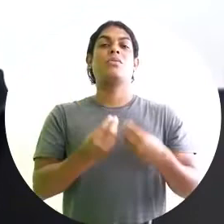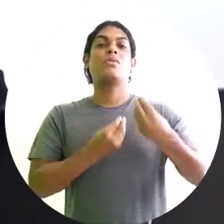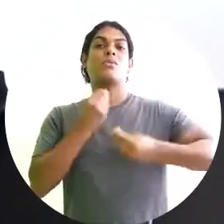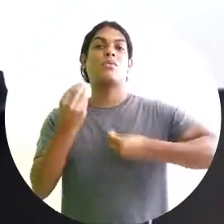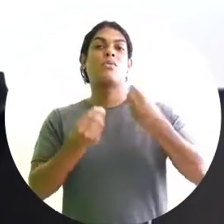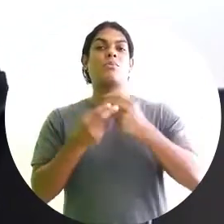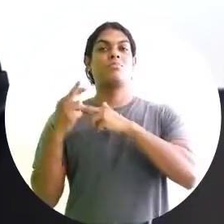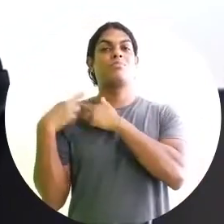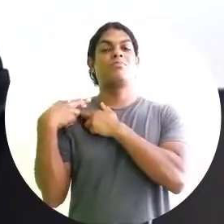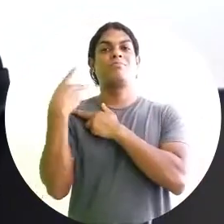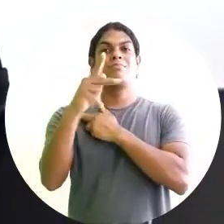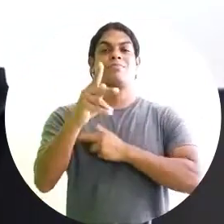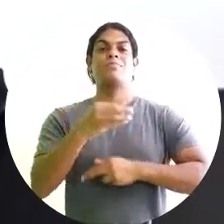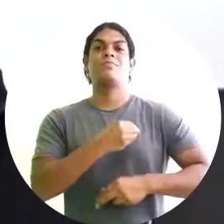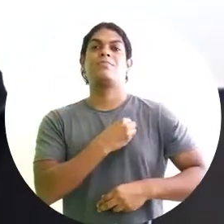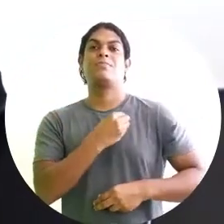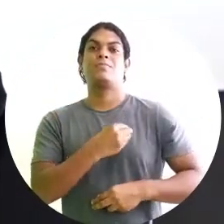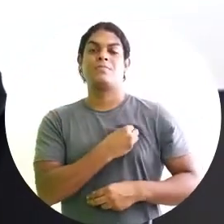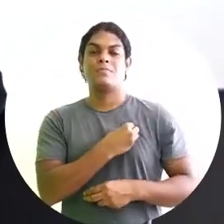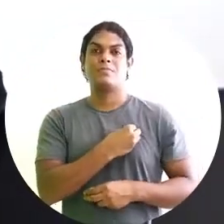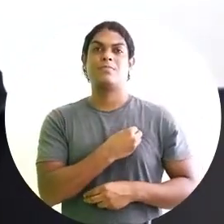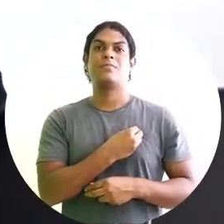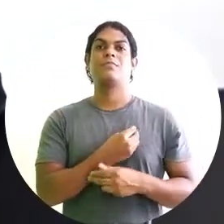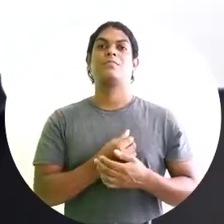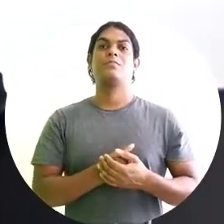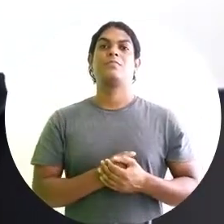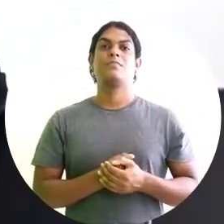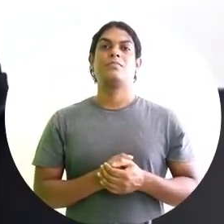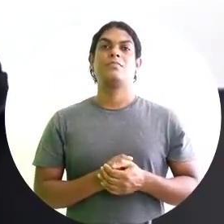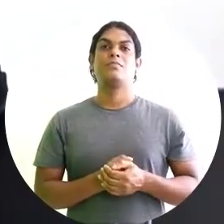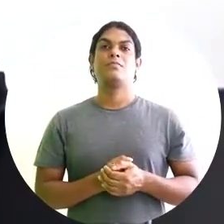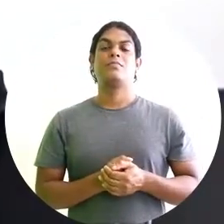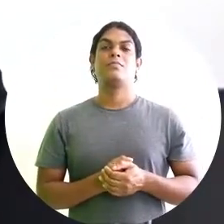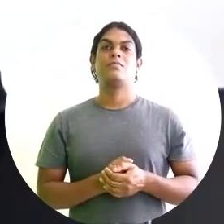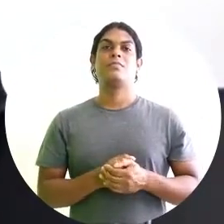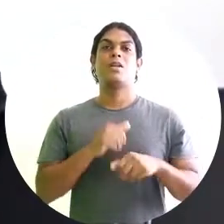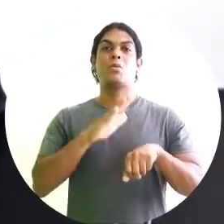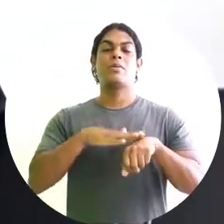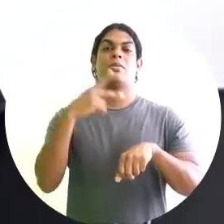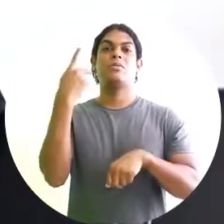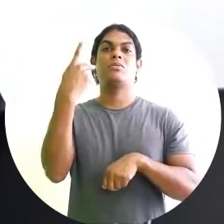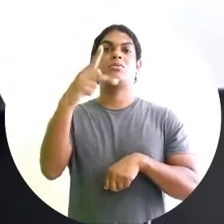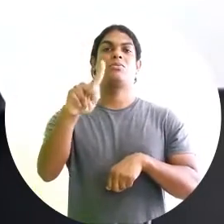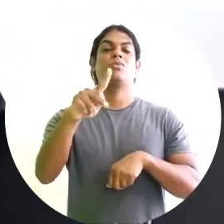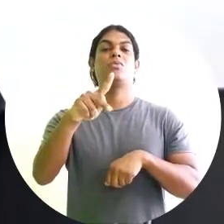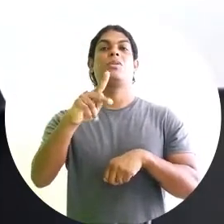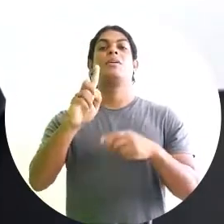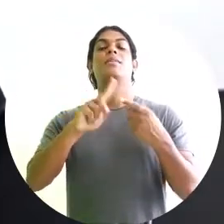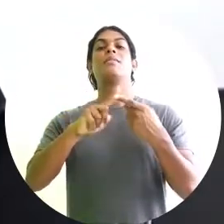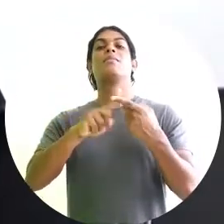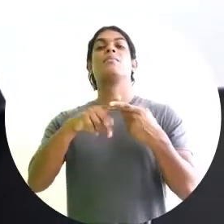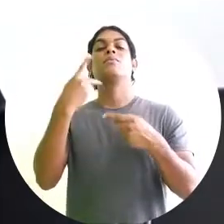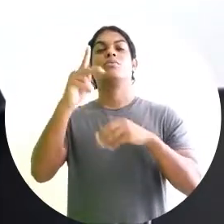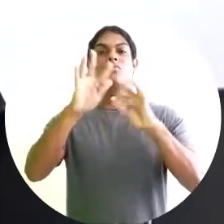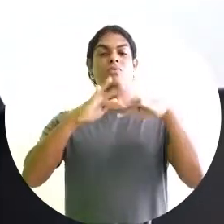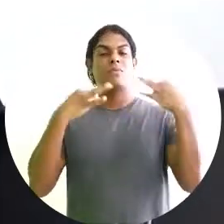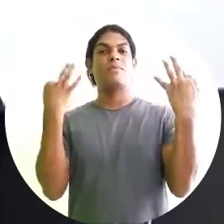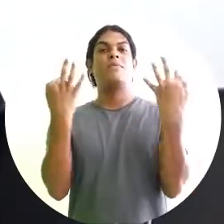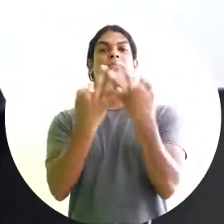vida, para conduzir em prol de uma melhoria sua e de sua família, deverá guardá-la.